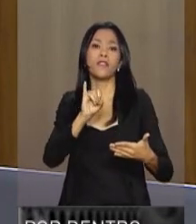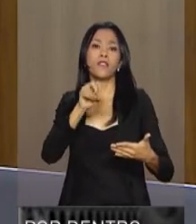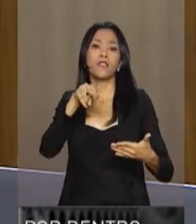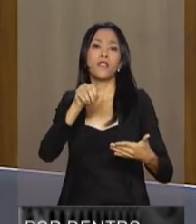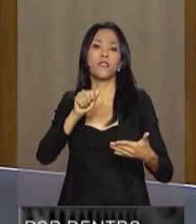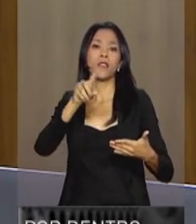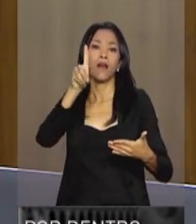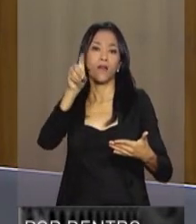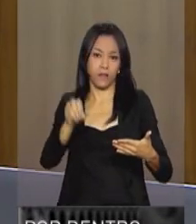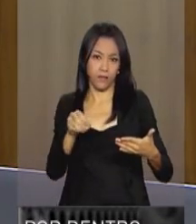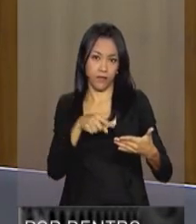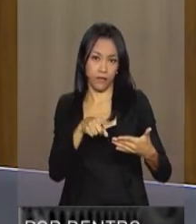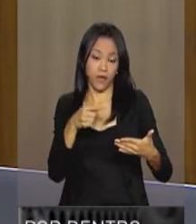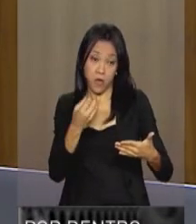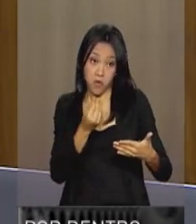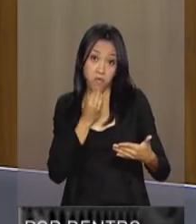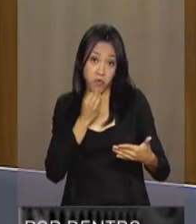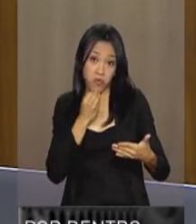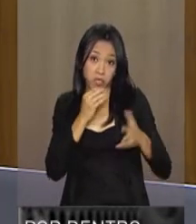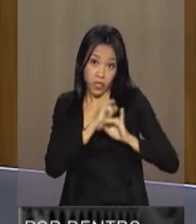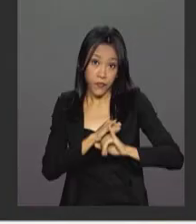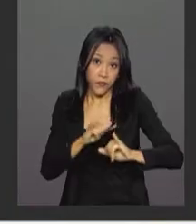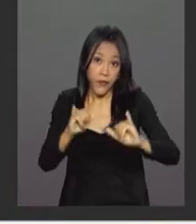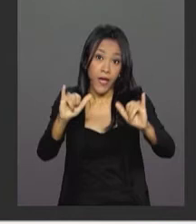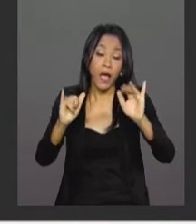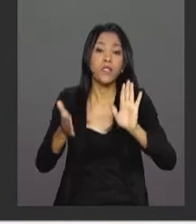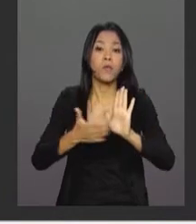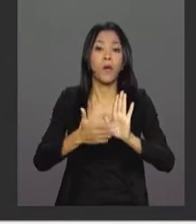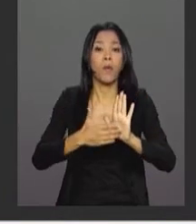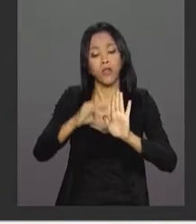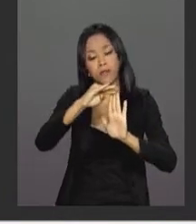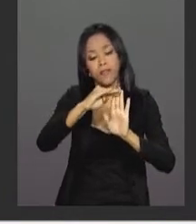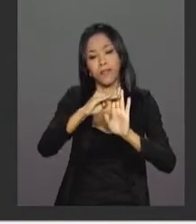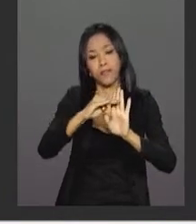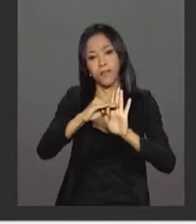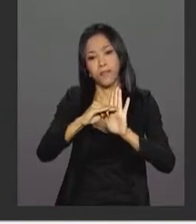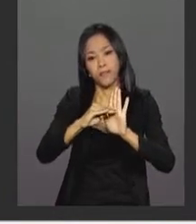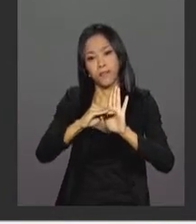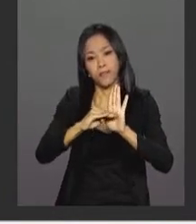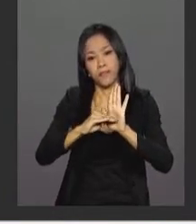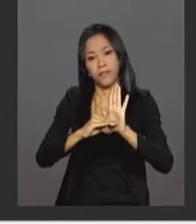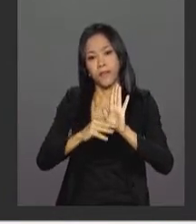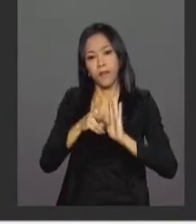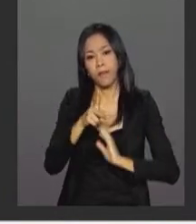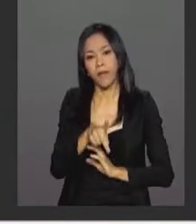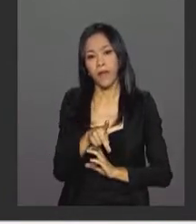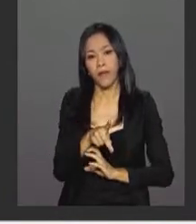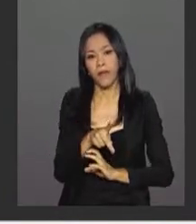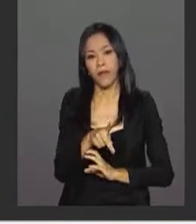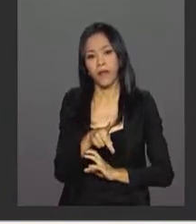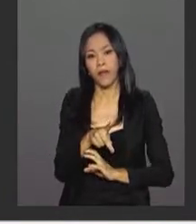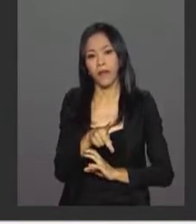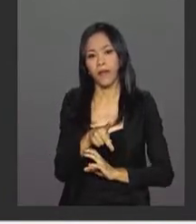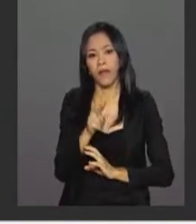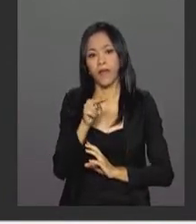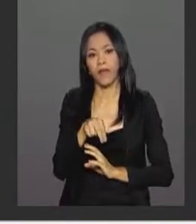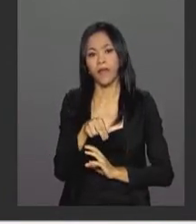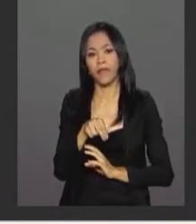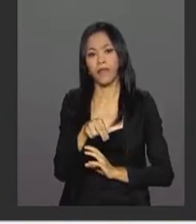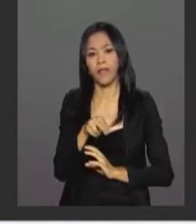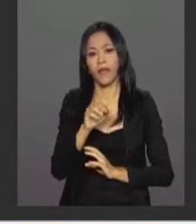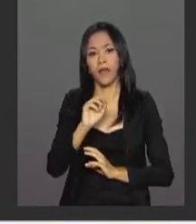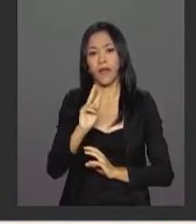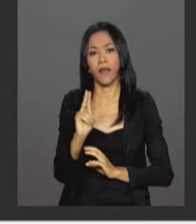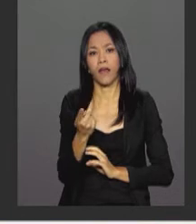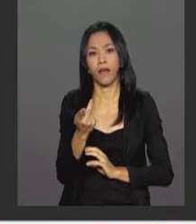o senhor poderia divulgar a seleção das propostas aprovadas do ph tnh r pois as famílias